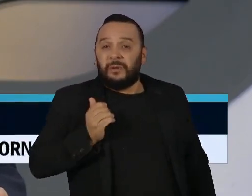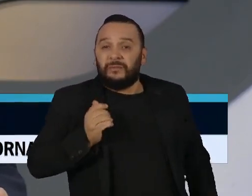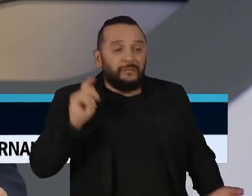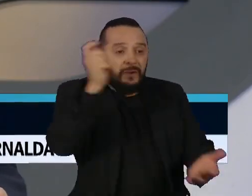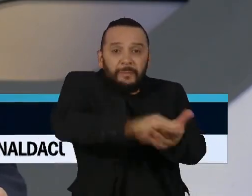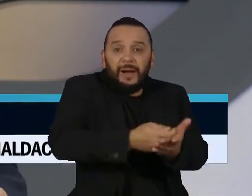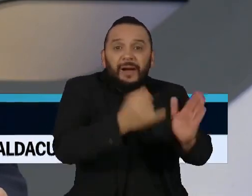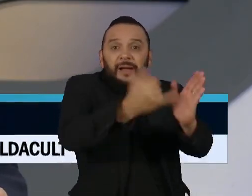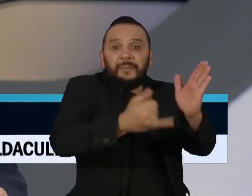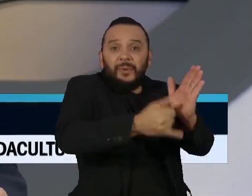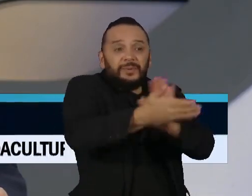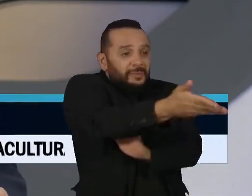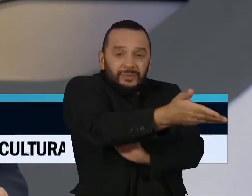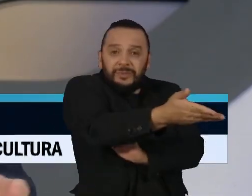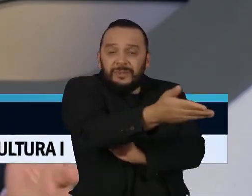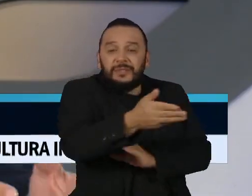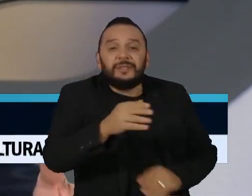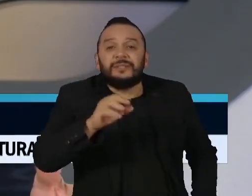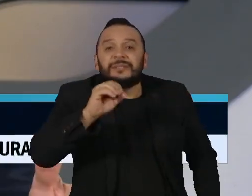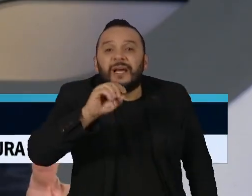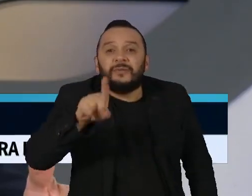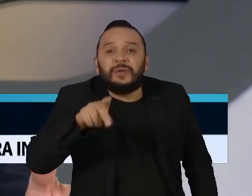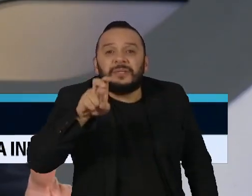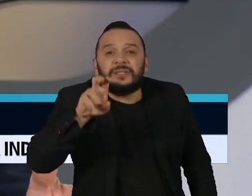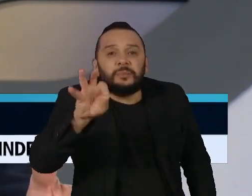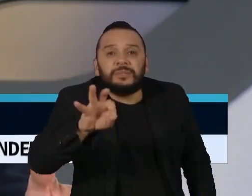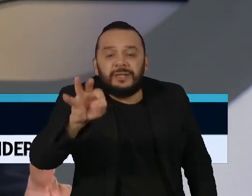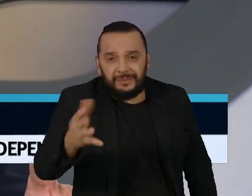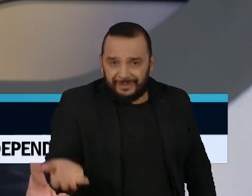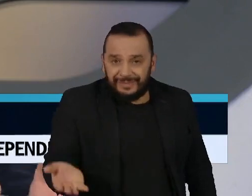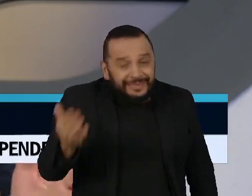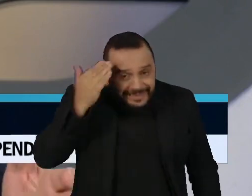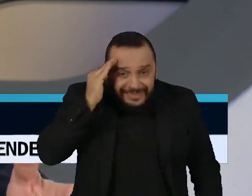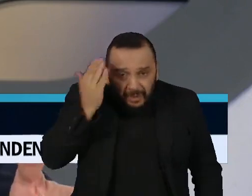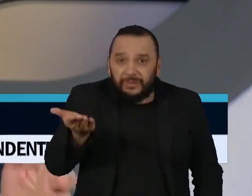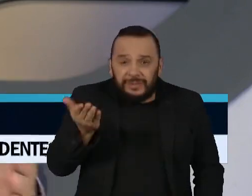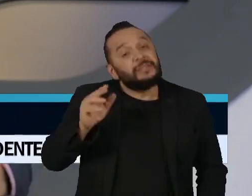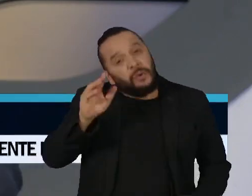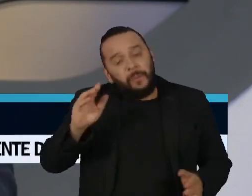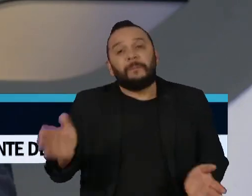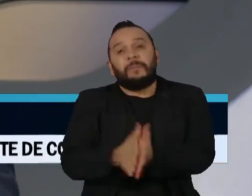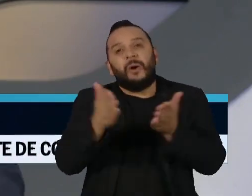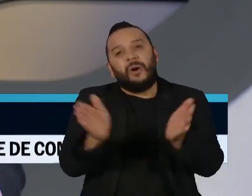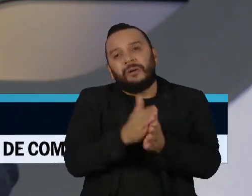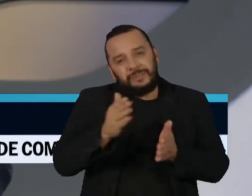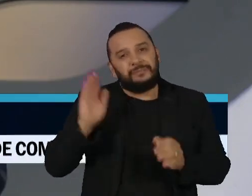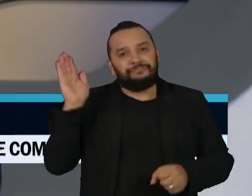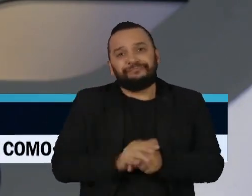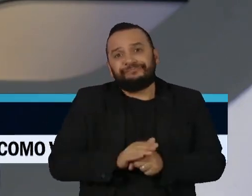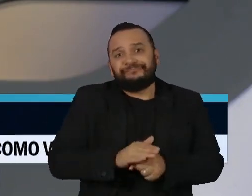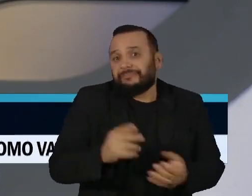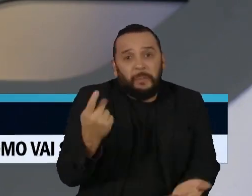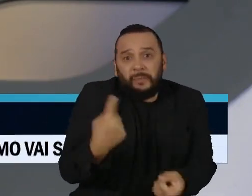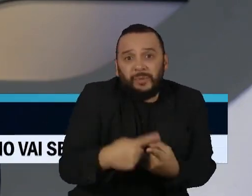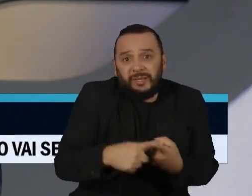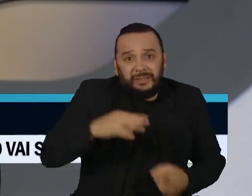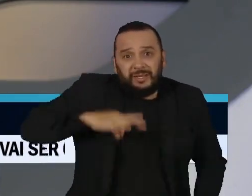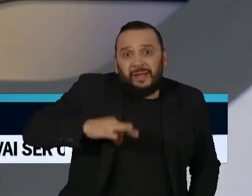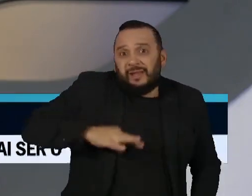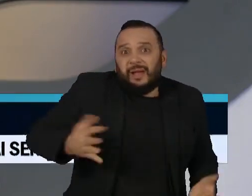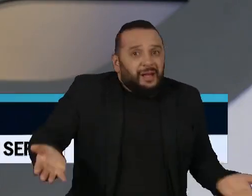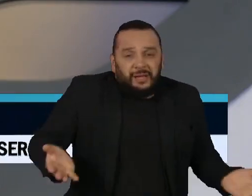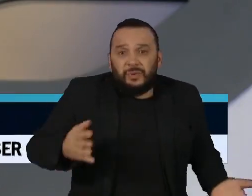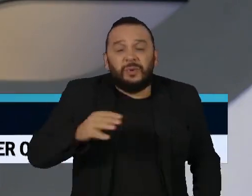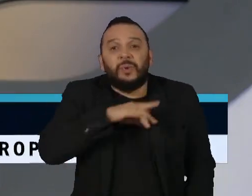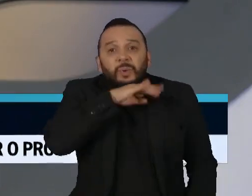tributação indireta, ela é cruel com quem ganha menos, né? Por isso que a tributação direta, ela permite